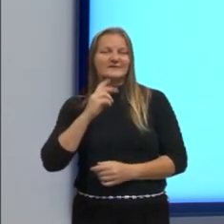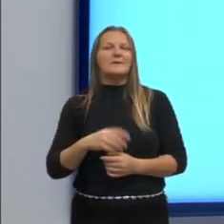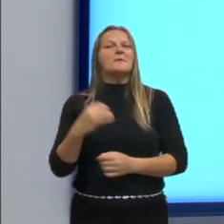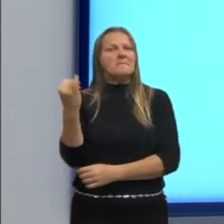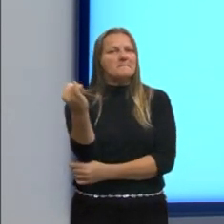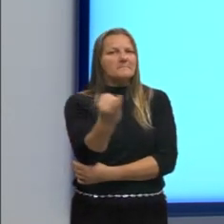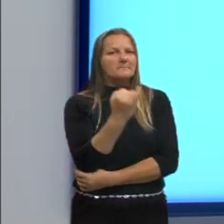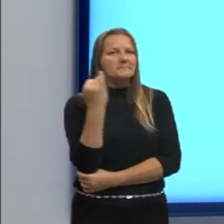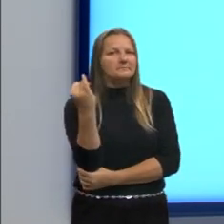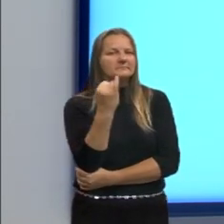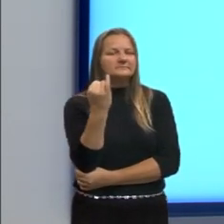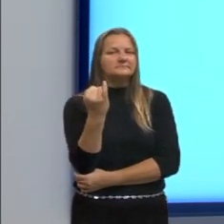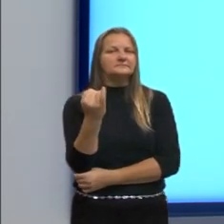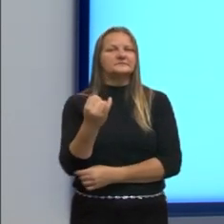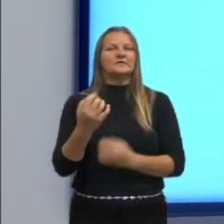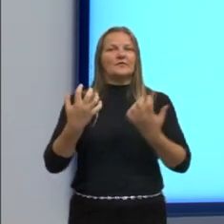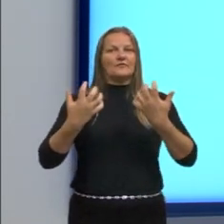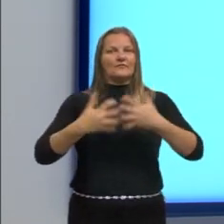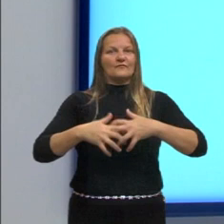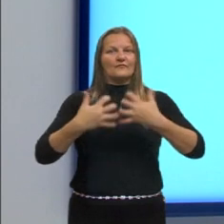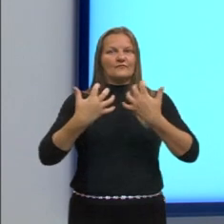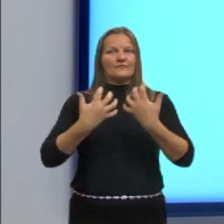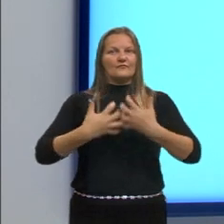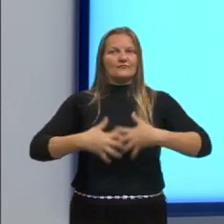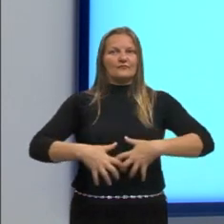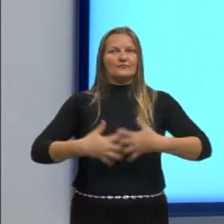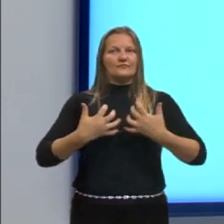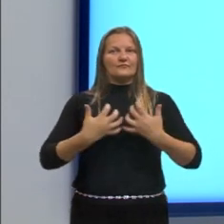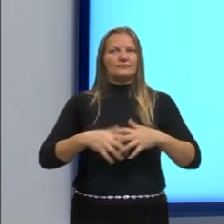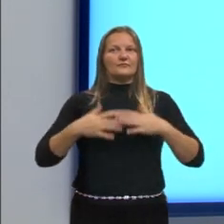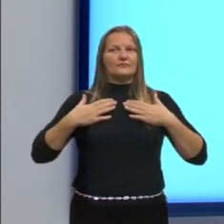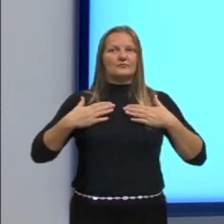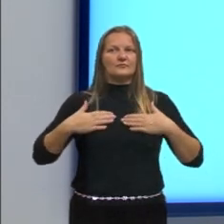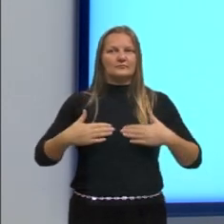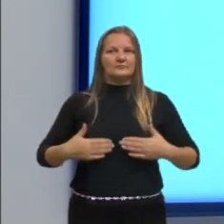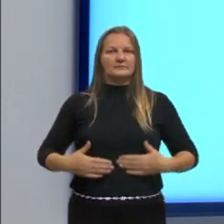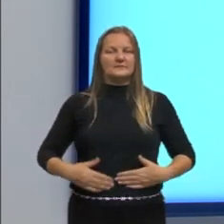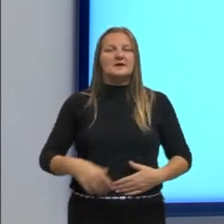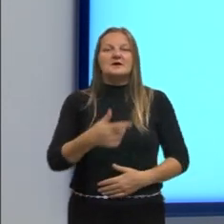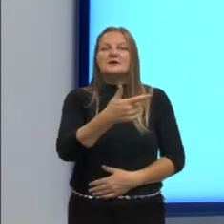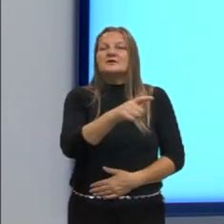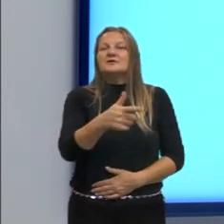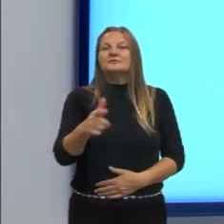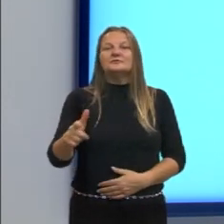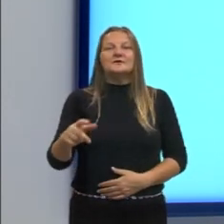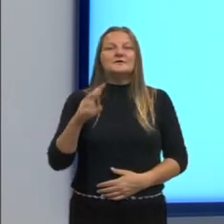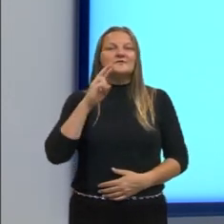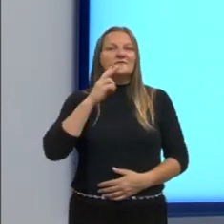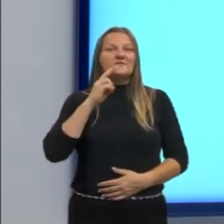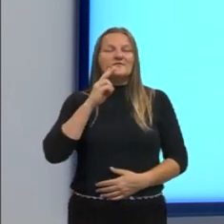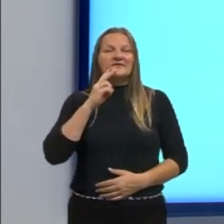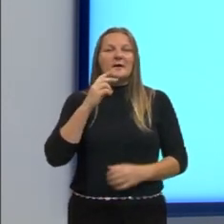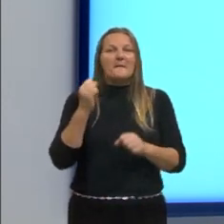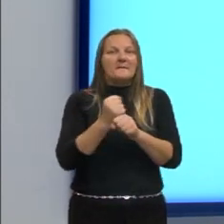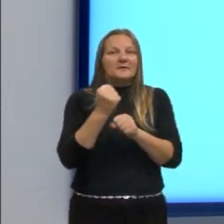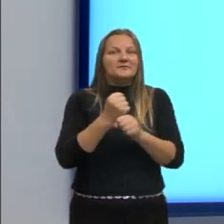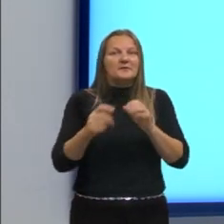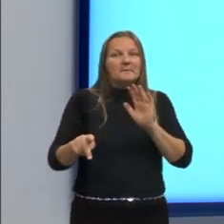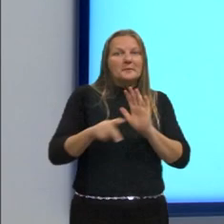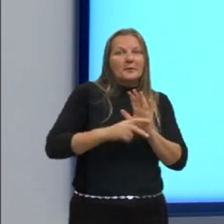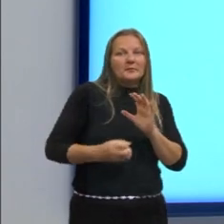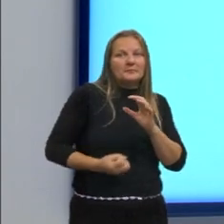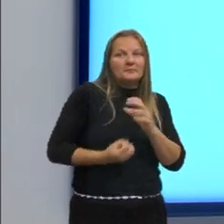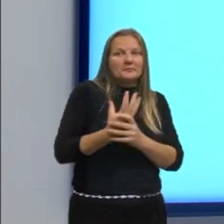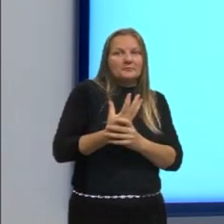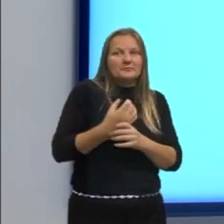fundamentais no nosso organismo e nós não temos a capacidade de produzir a vitamina